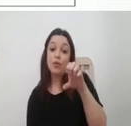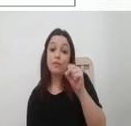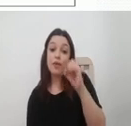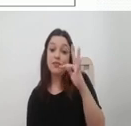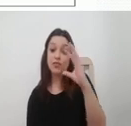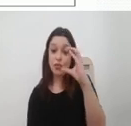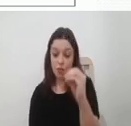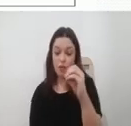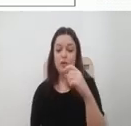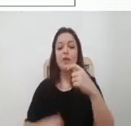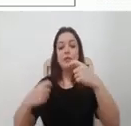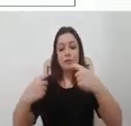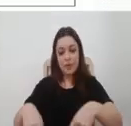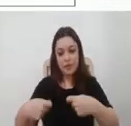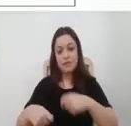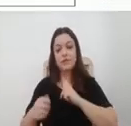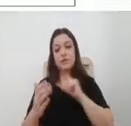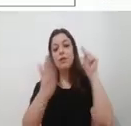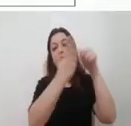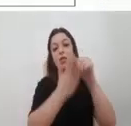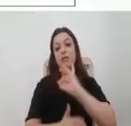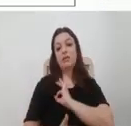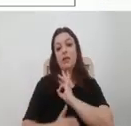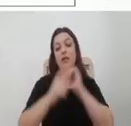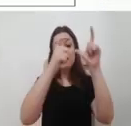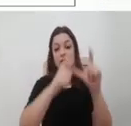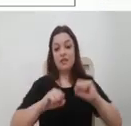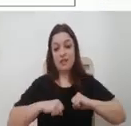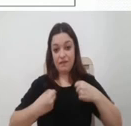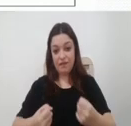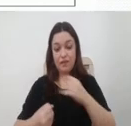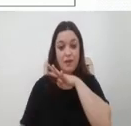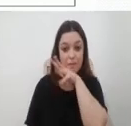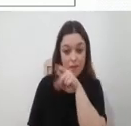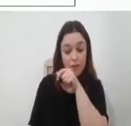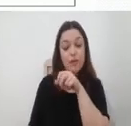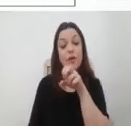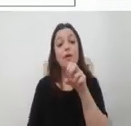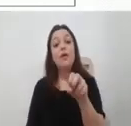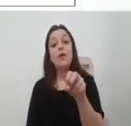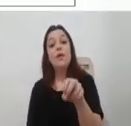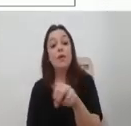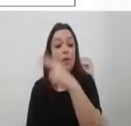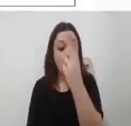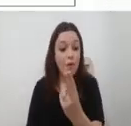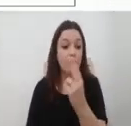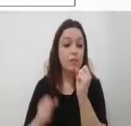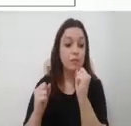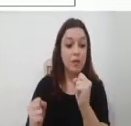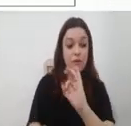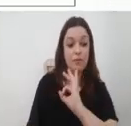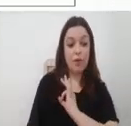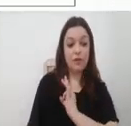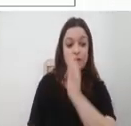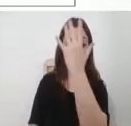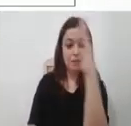denúncias elas devem ser feitas às delegacias de defesa animal dos municípios, ou também pode ser feita